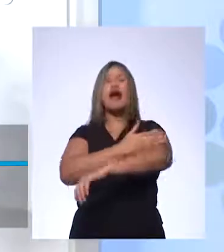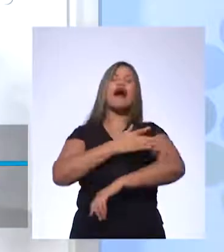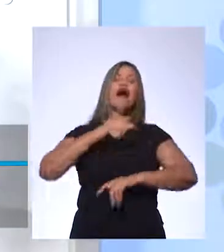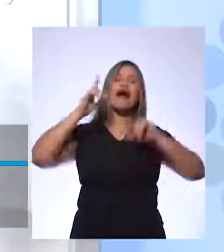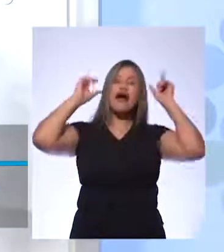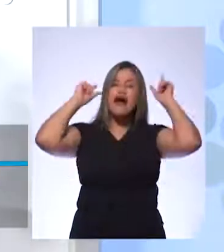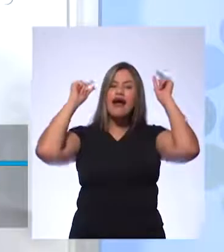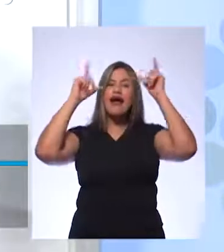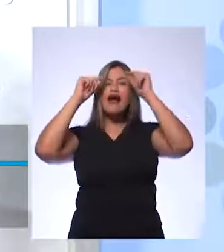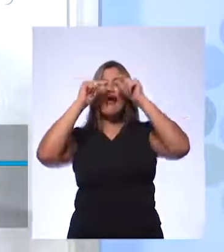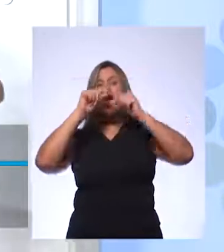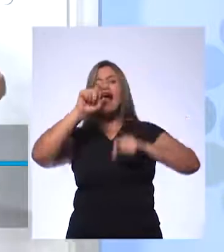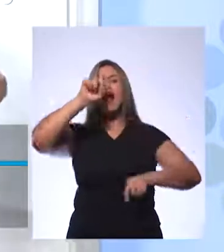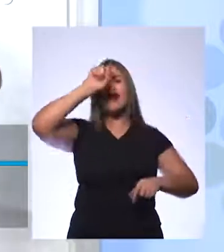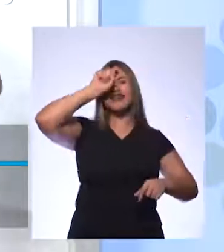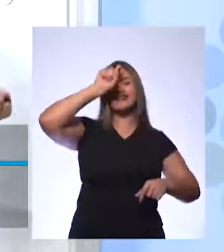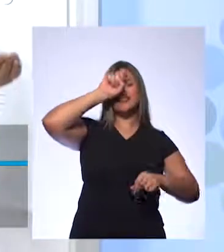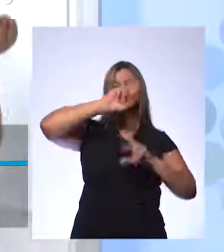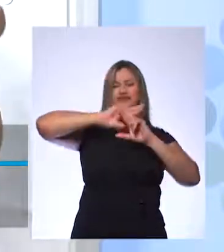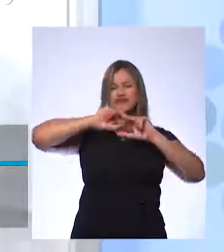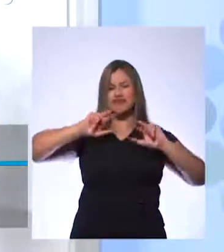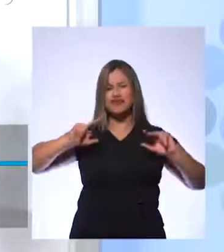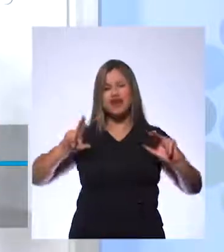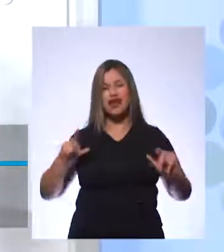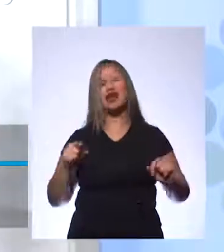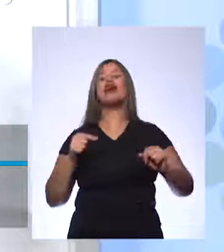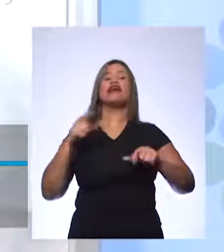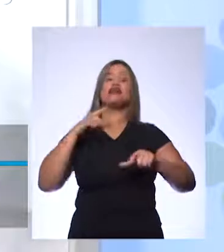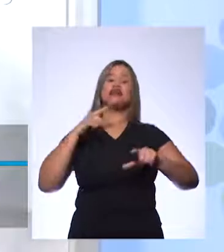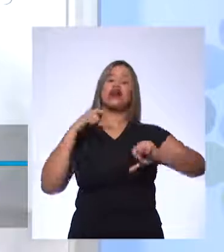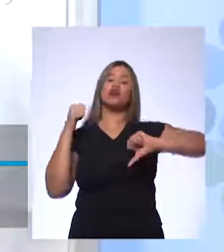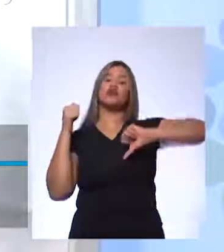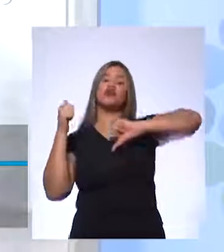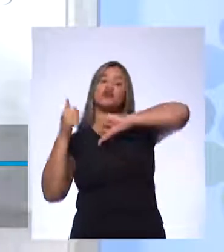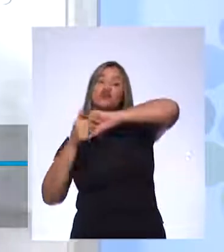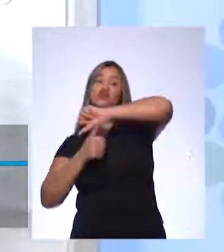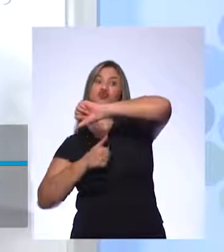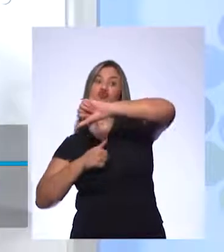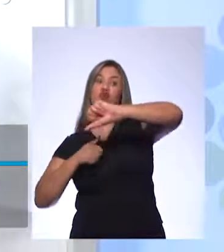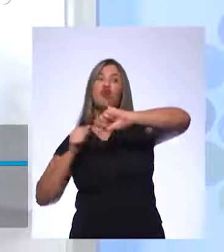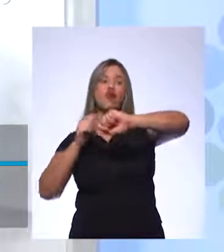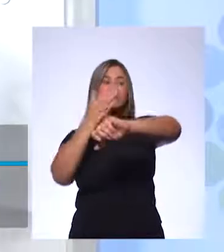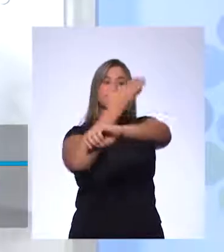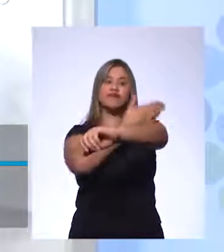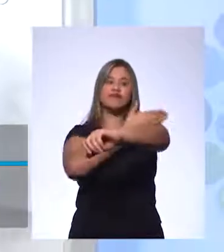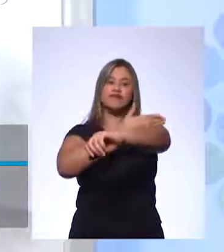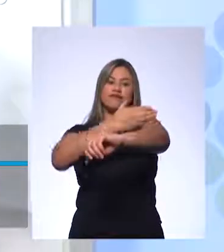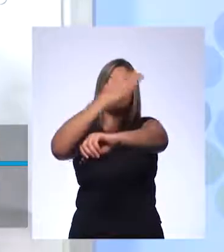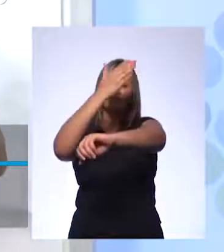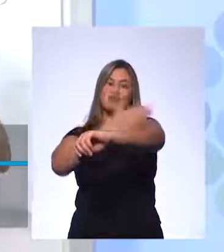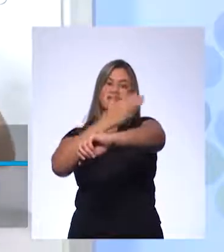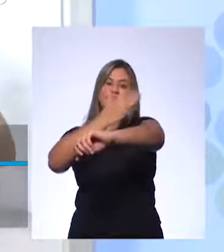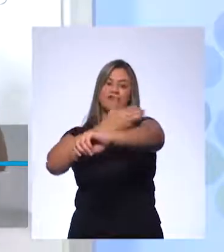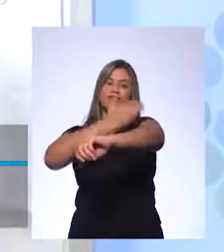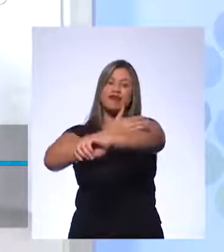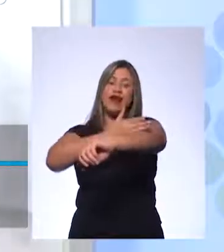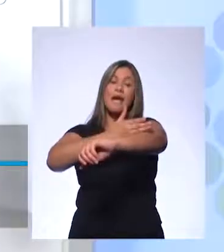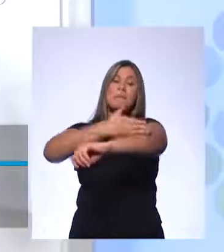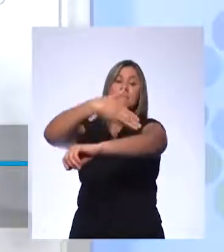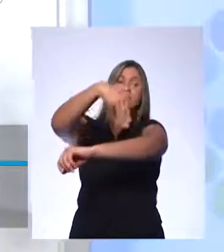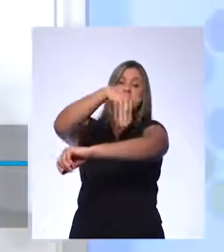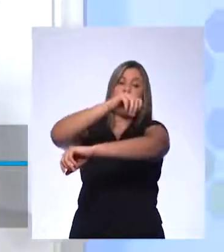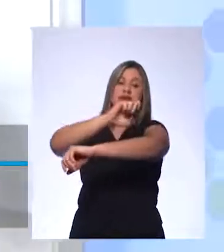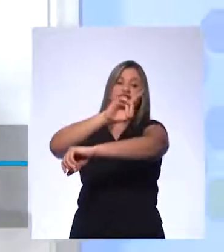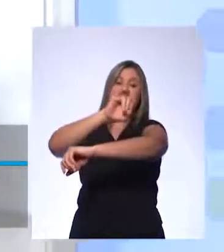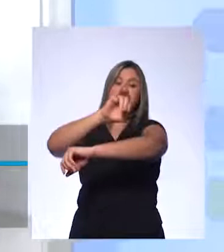Mesopotâmia Egito então nós estamos na transição desse mundo antigo para o mundo medieval que vai ter uma